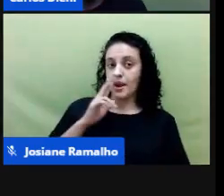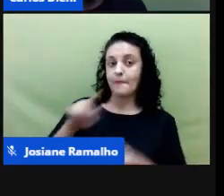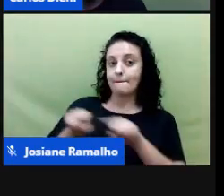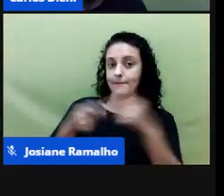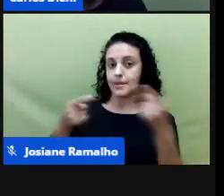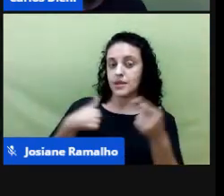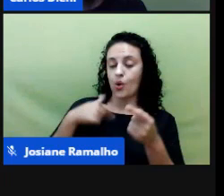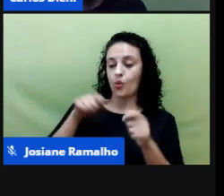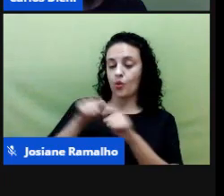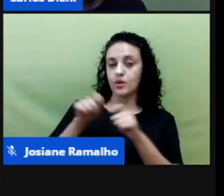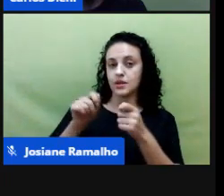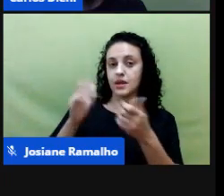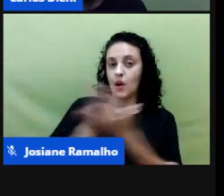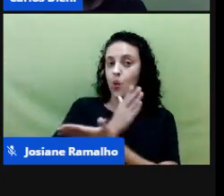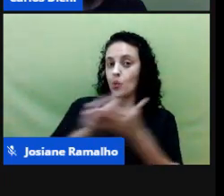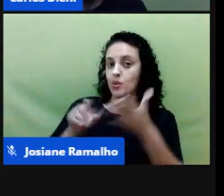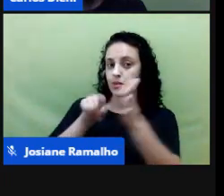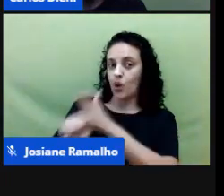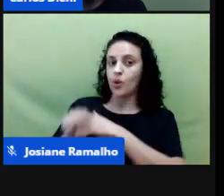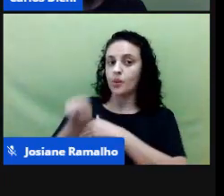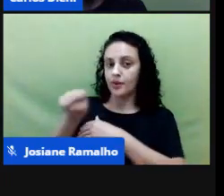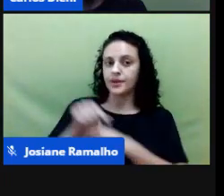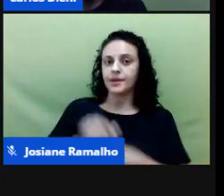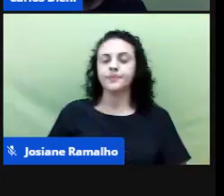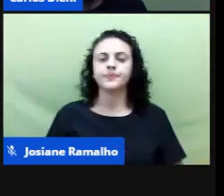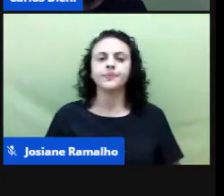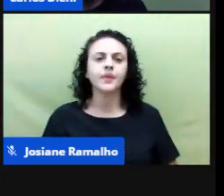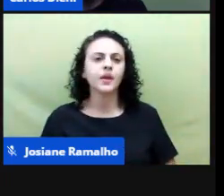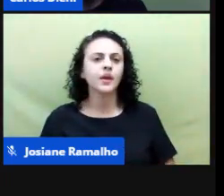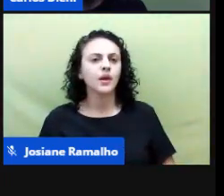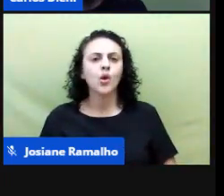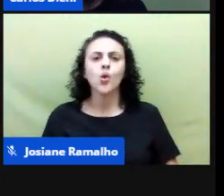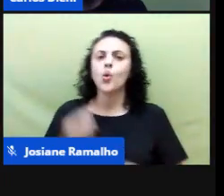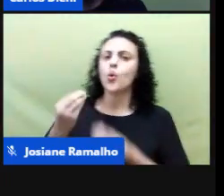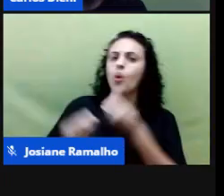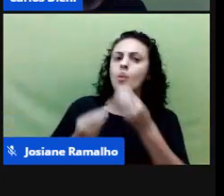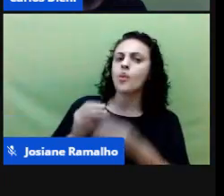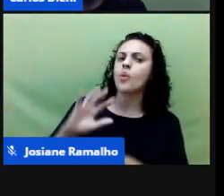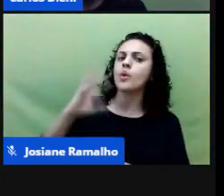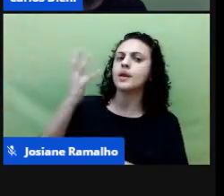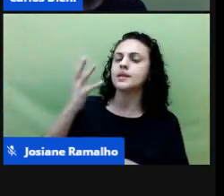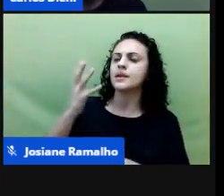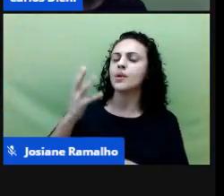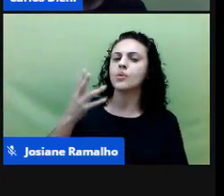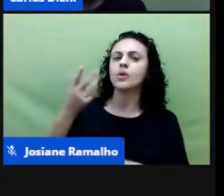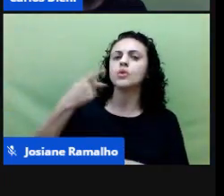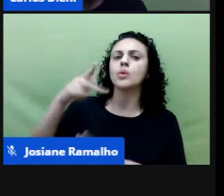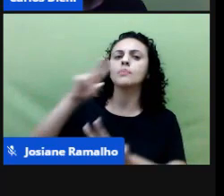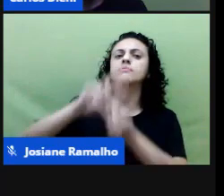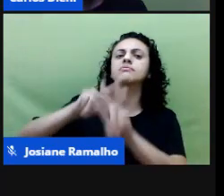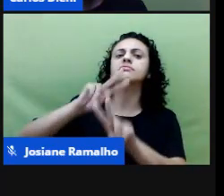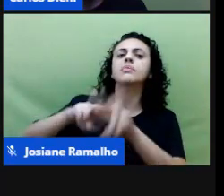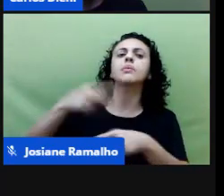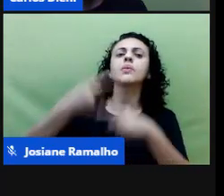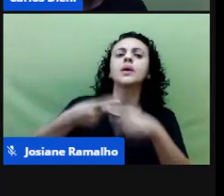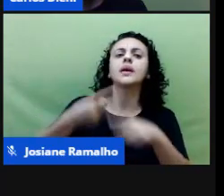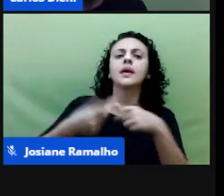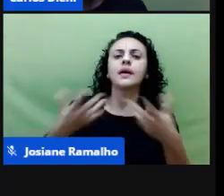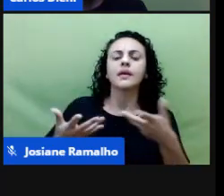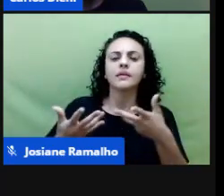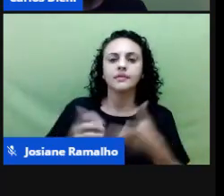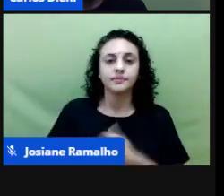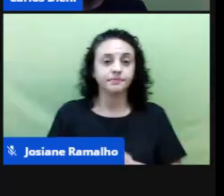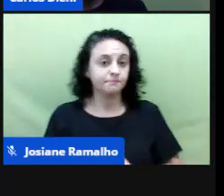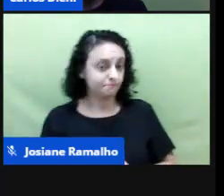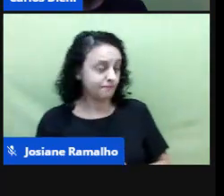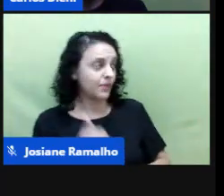Como é que se deu a sua prisão? Ah, eu vou explicar ao senhor. Eu estava lá no carnaval, na Dia da Cruz do Meia. Aí nisso saiu uma correria. Aí